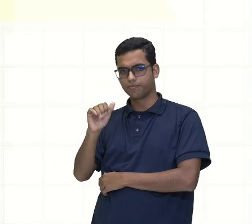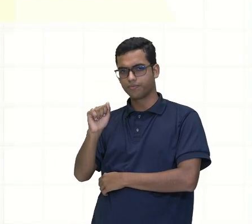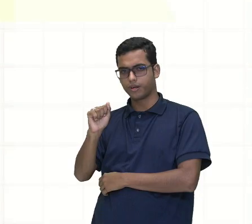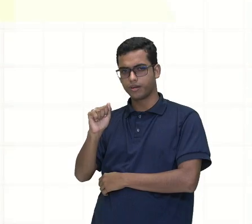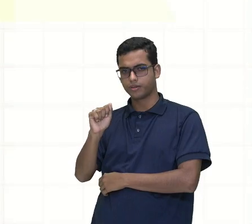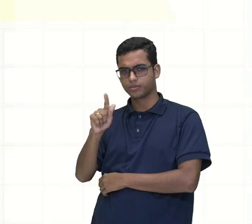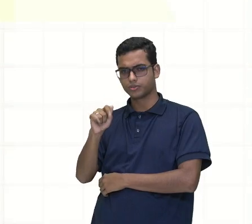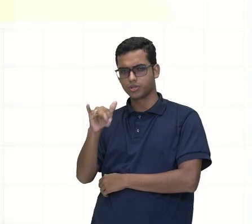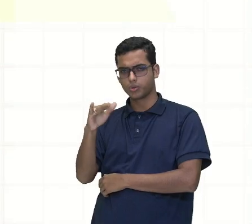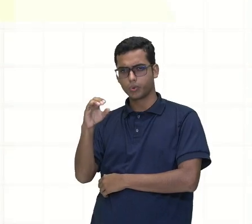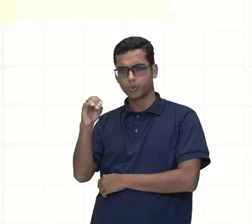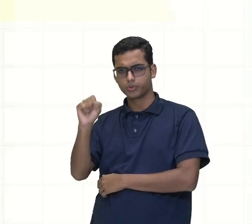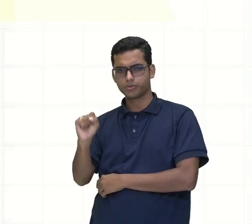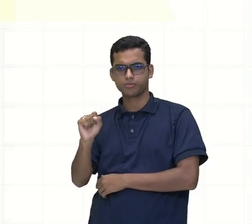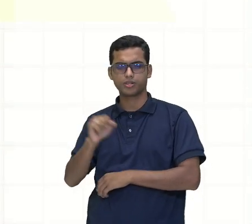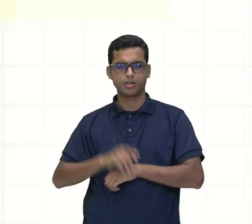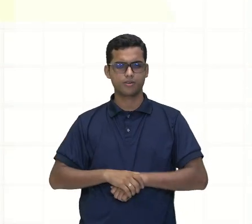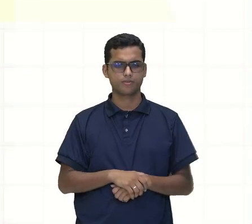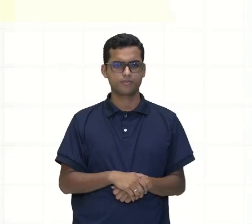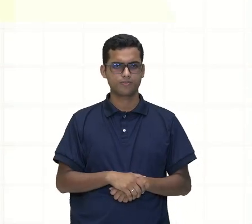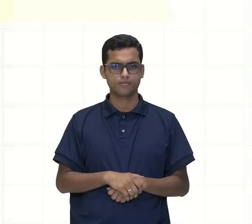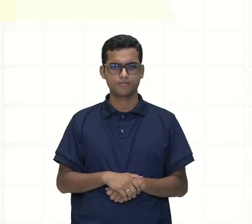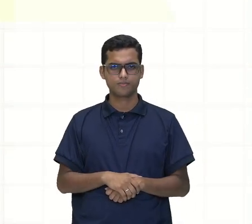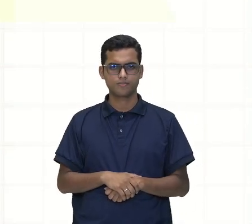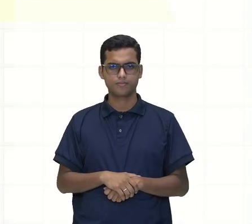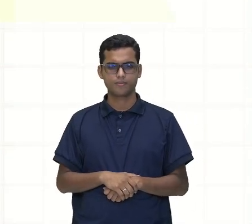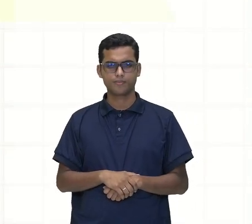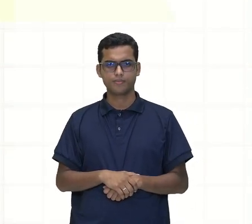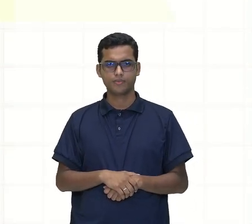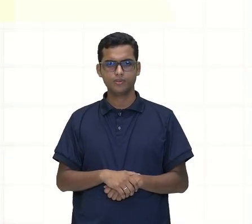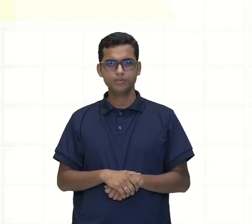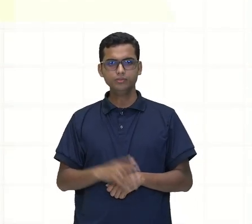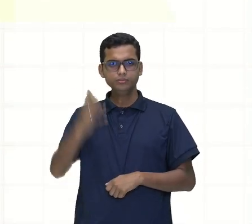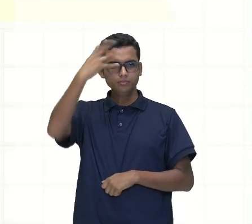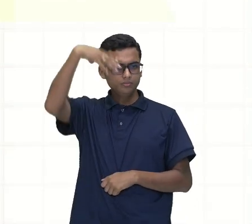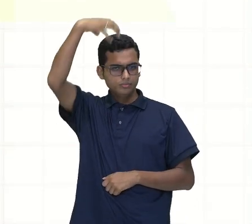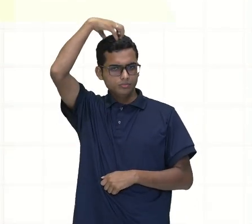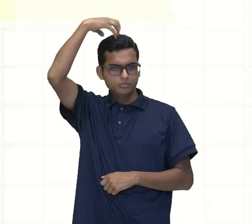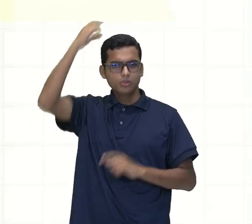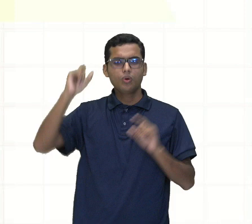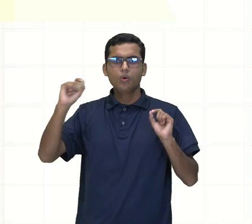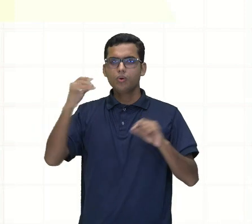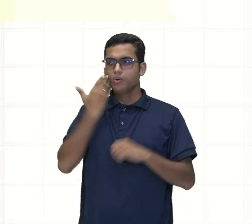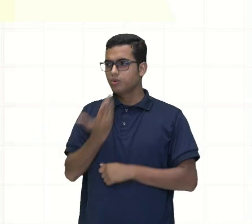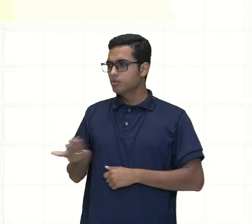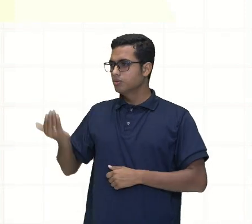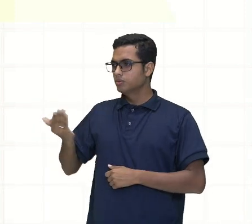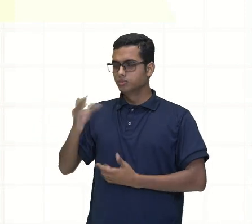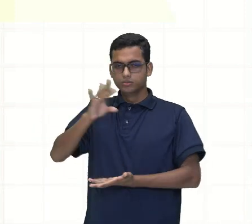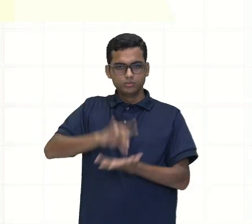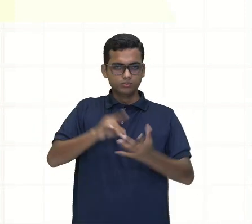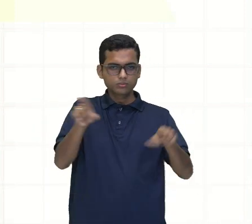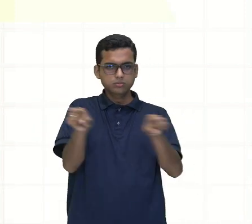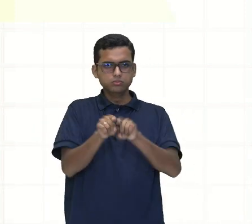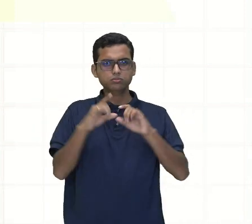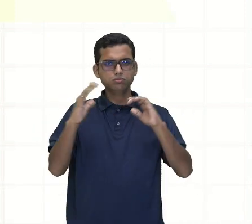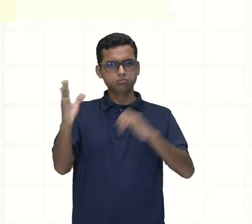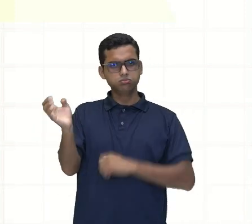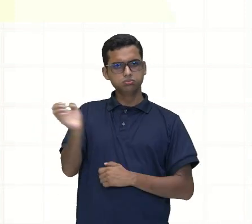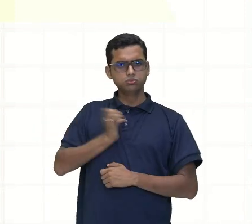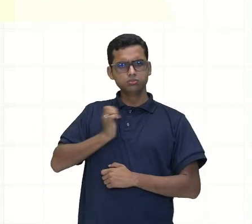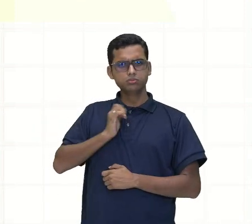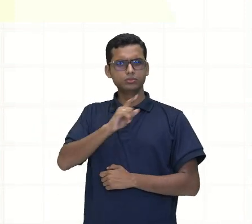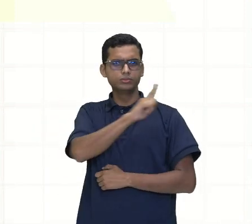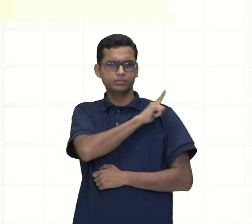rei, que também é chamado de arral. Abaixo do rei, nós temos a elite, com a presença de